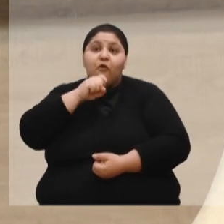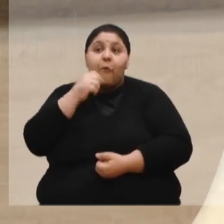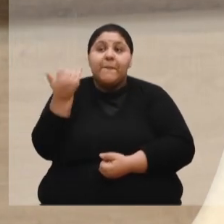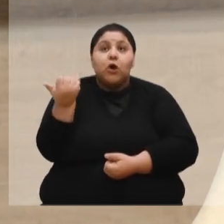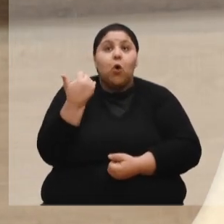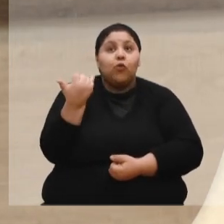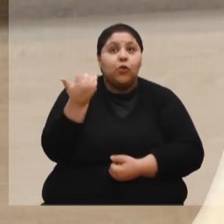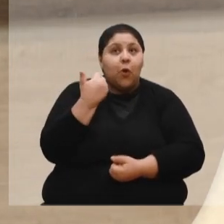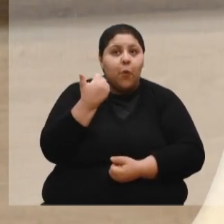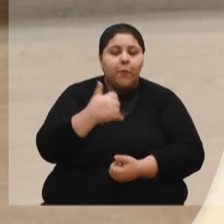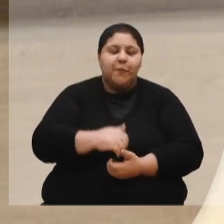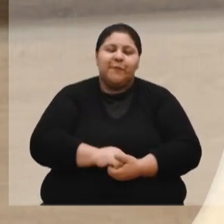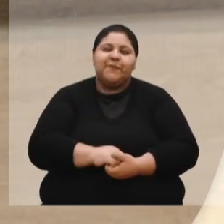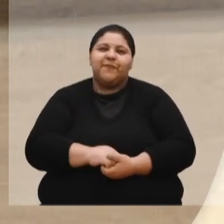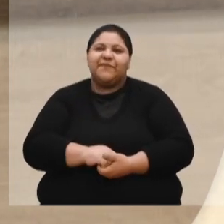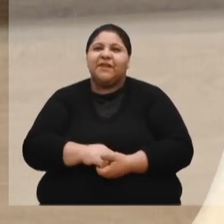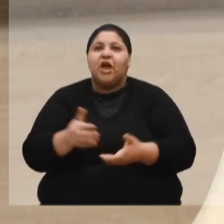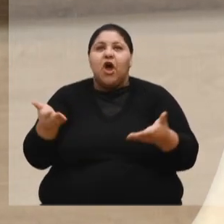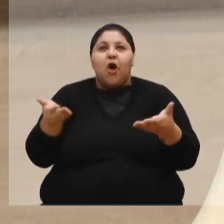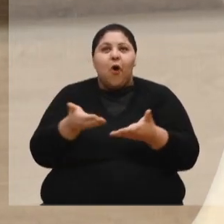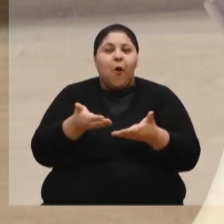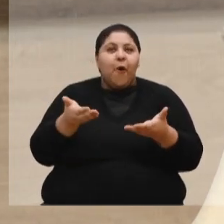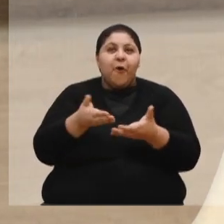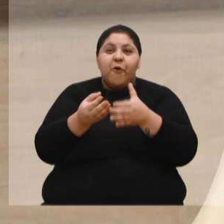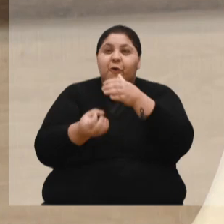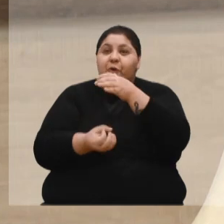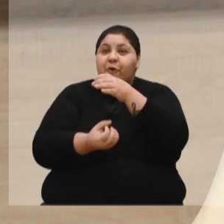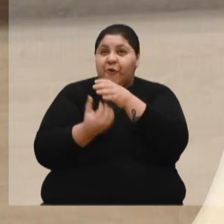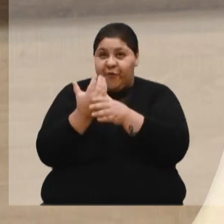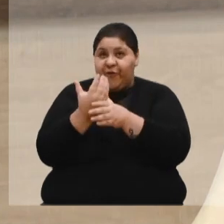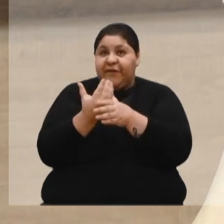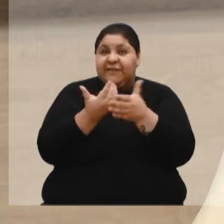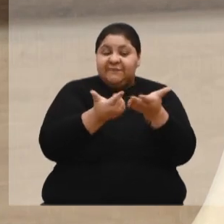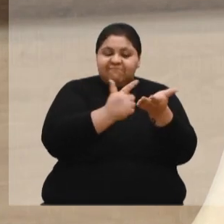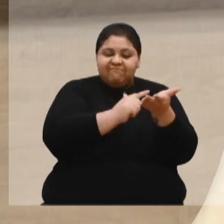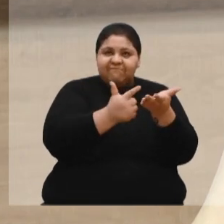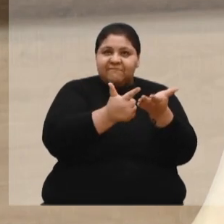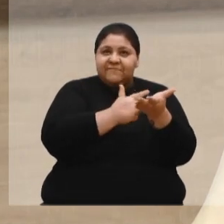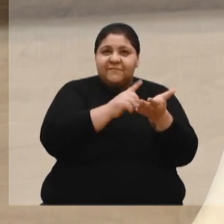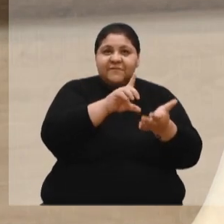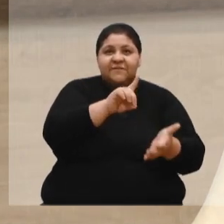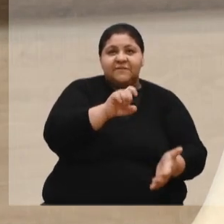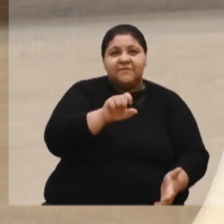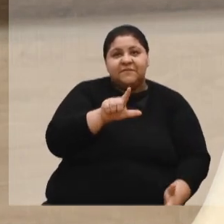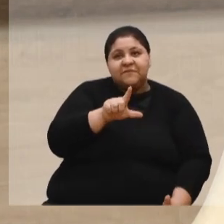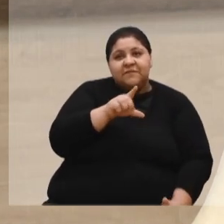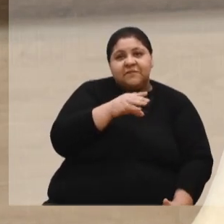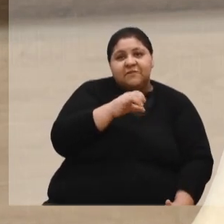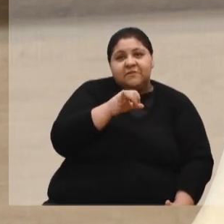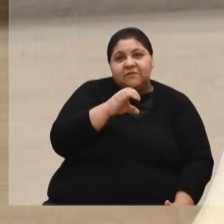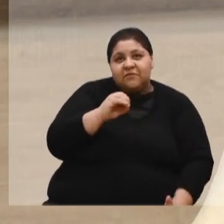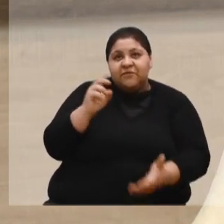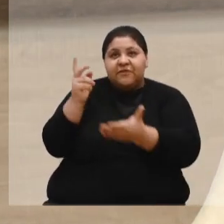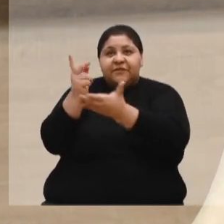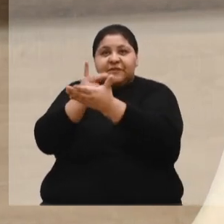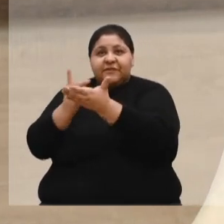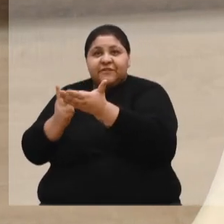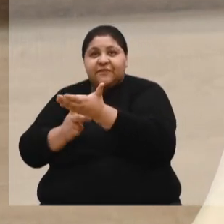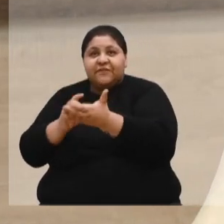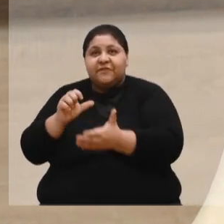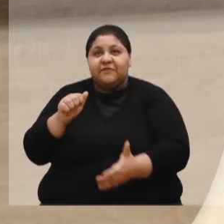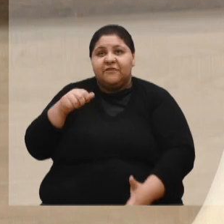Avô Me Contou. Estamos hoje com os autores, o autor desta obra, que é o Délcio Agliardi, e